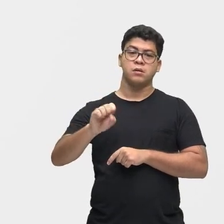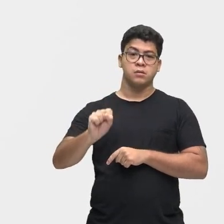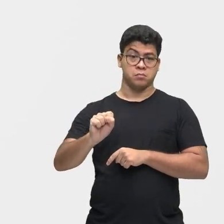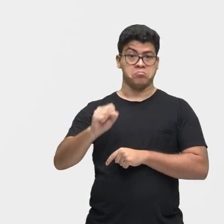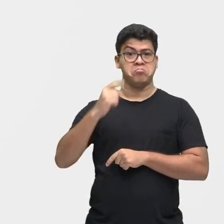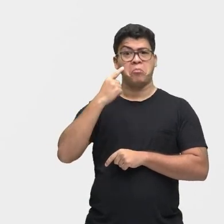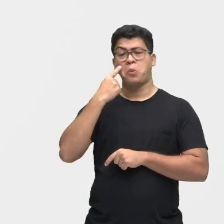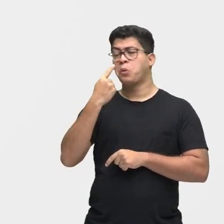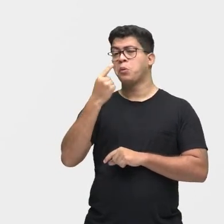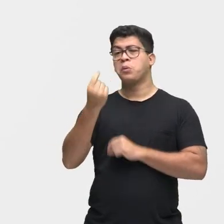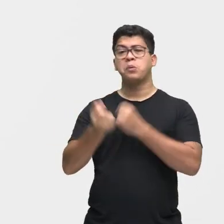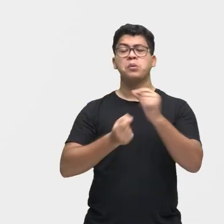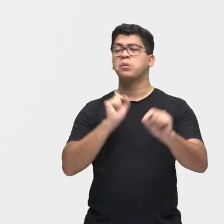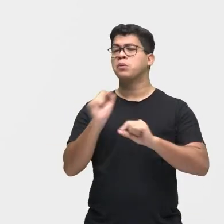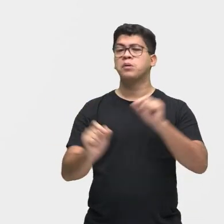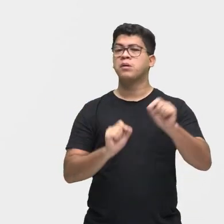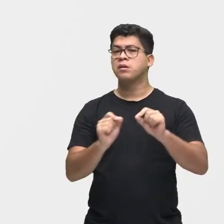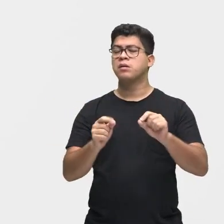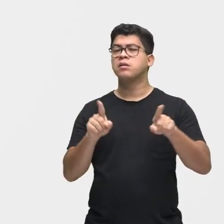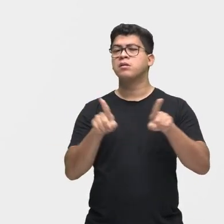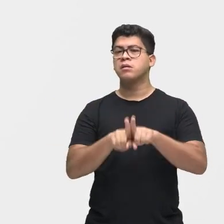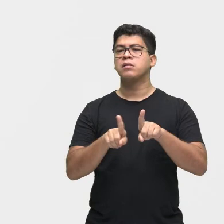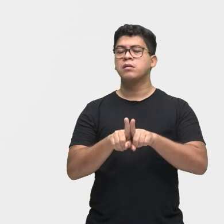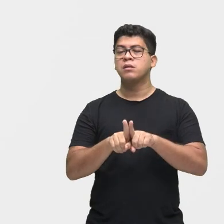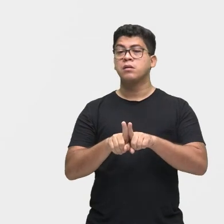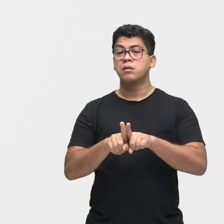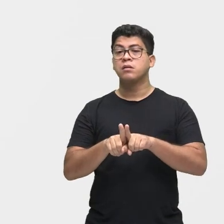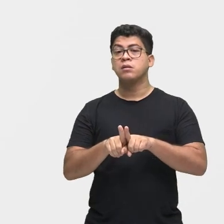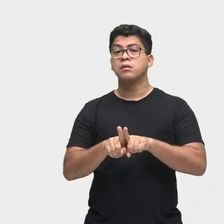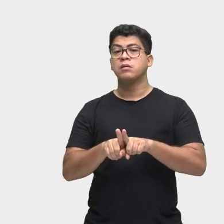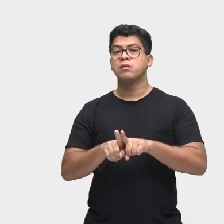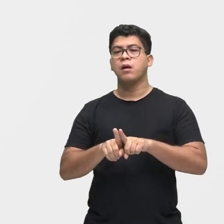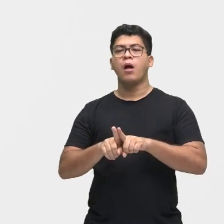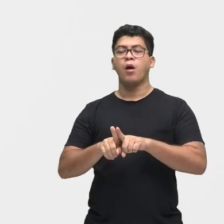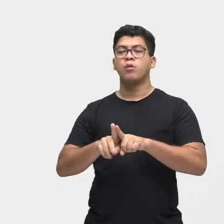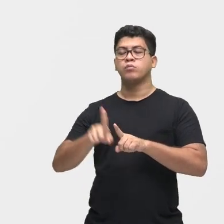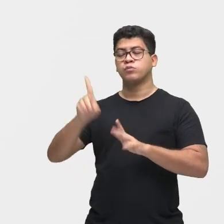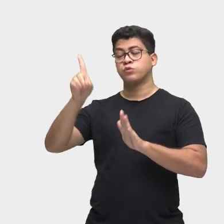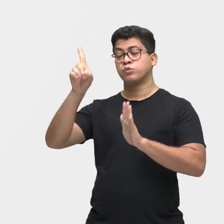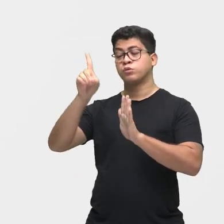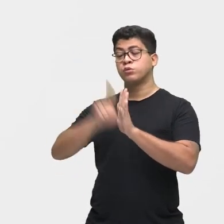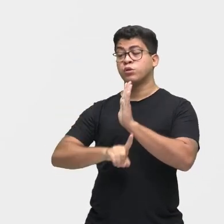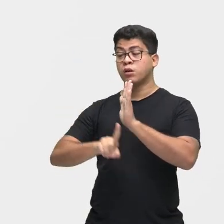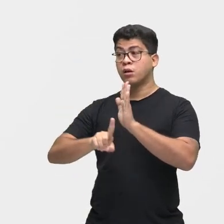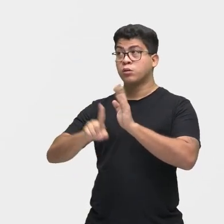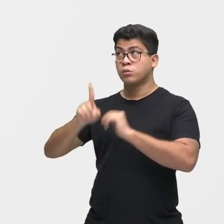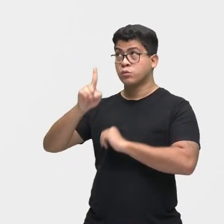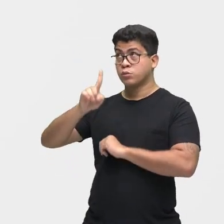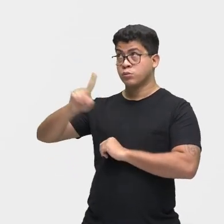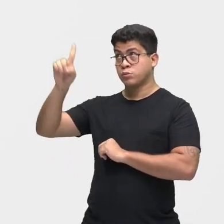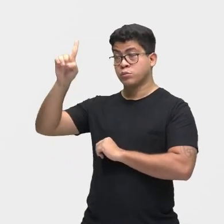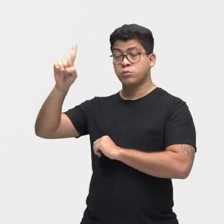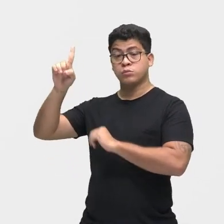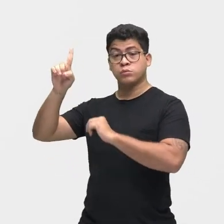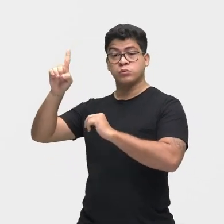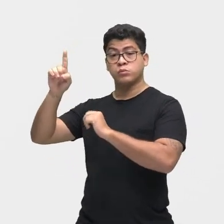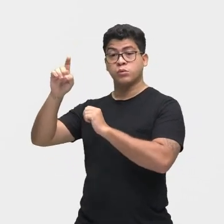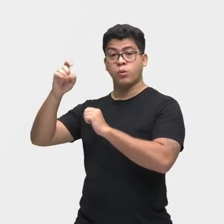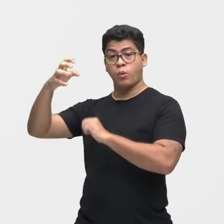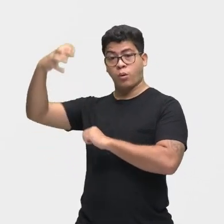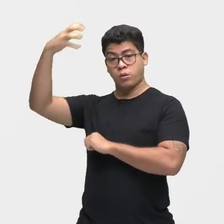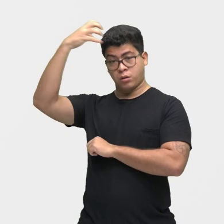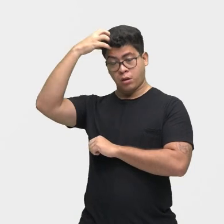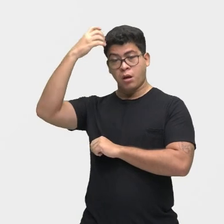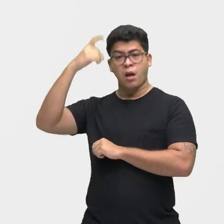que dizia o seguinte: desenvolveu uma teoria do direito divino dos reis. Então, este direito divino, ele defendia que